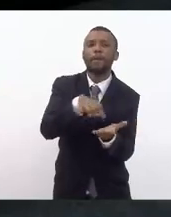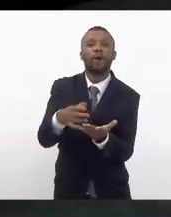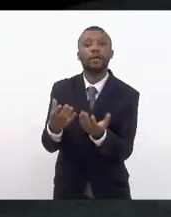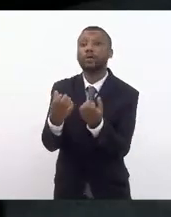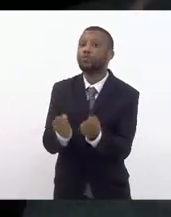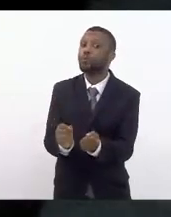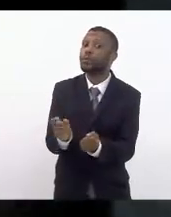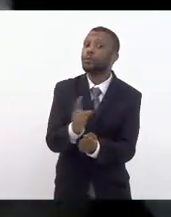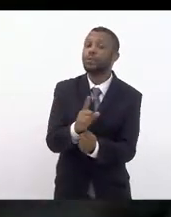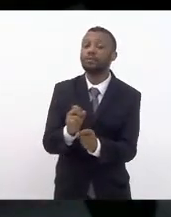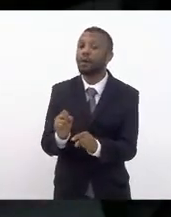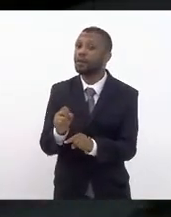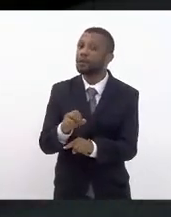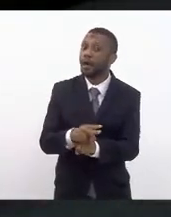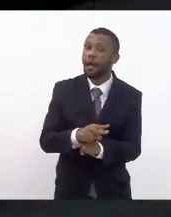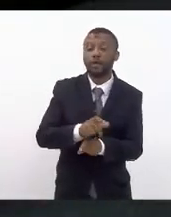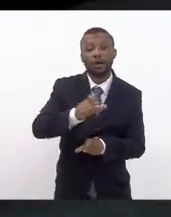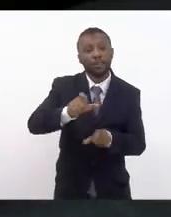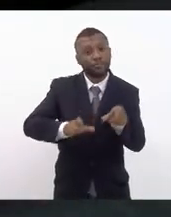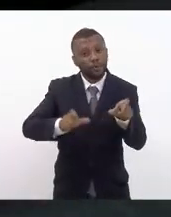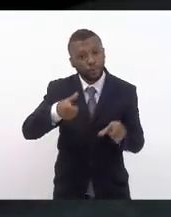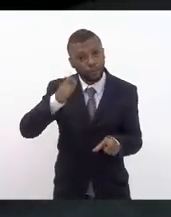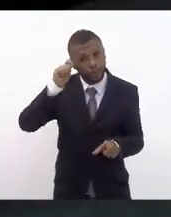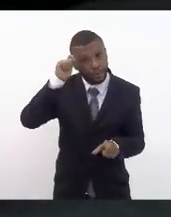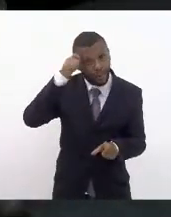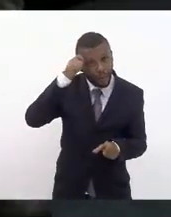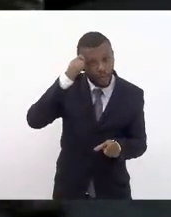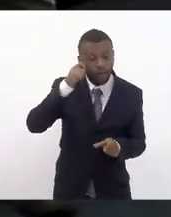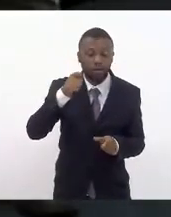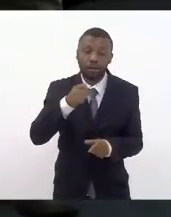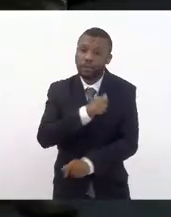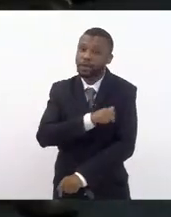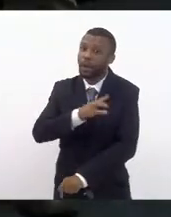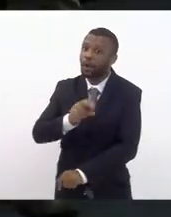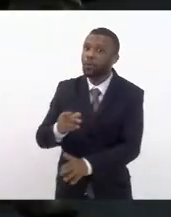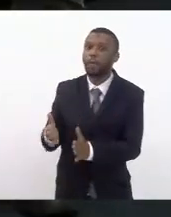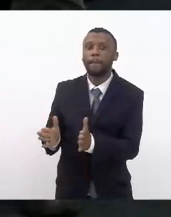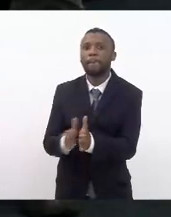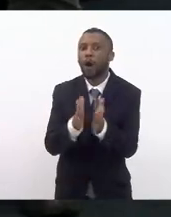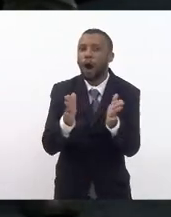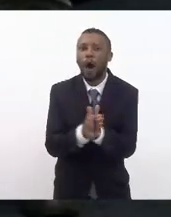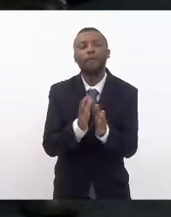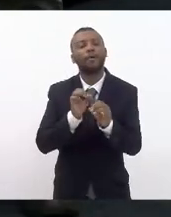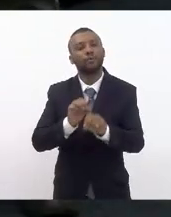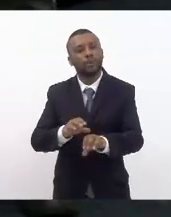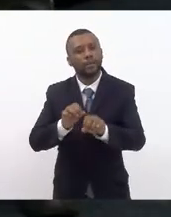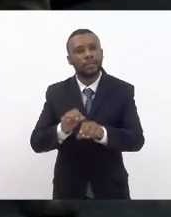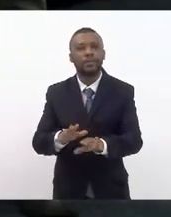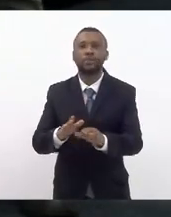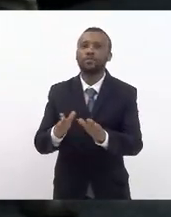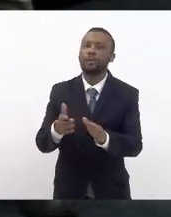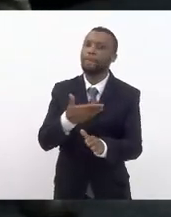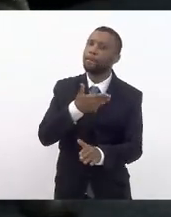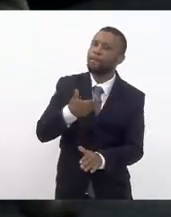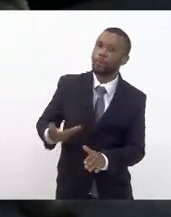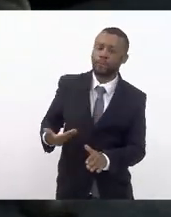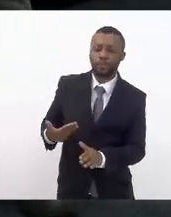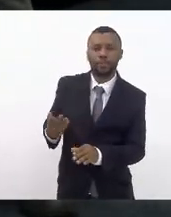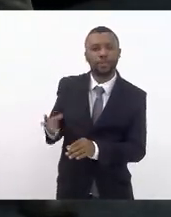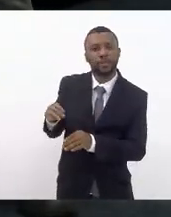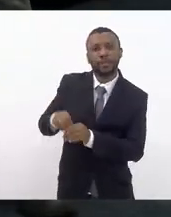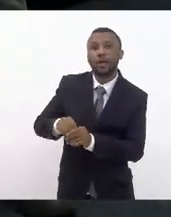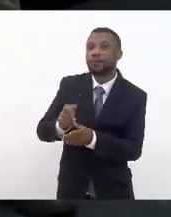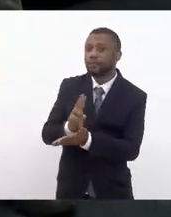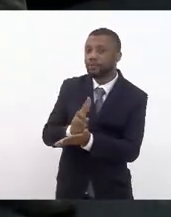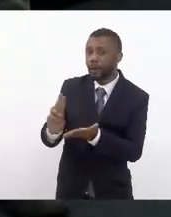com a entrada de negros e estudantes carentes do ensino público na universidade. Eu